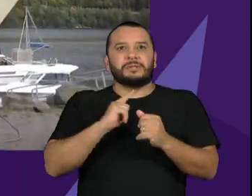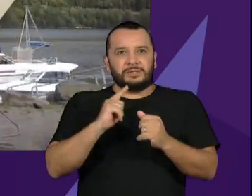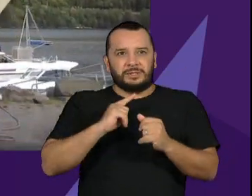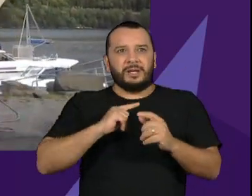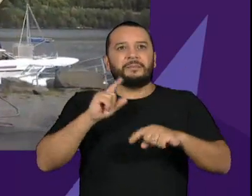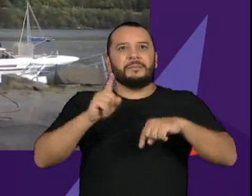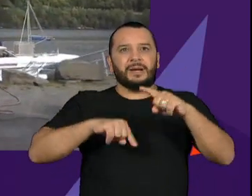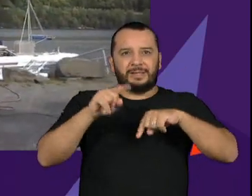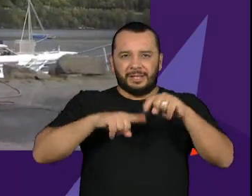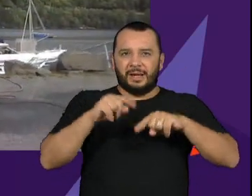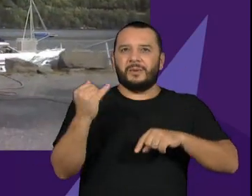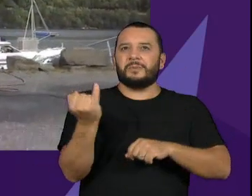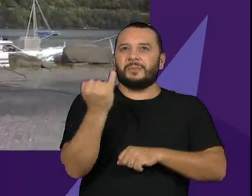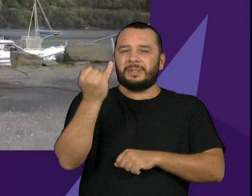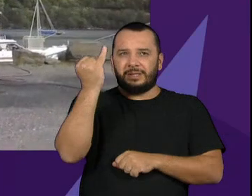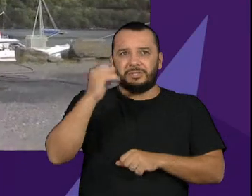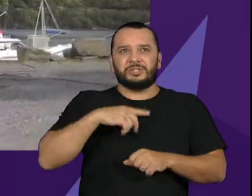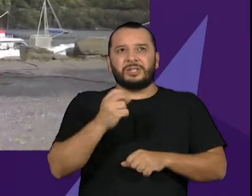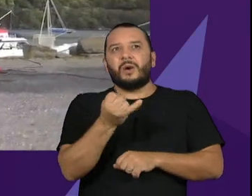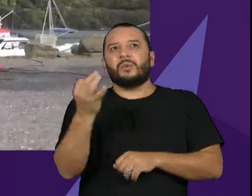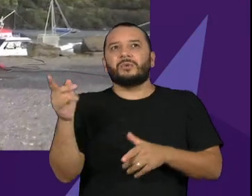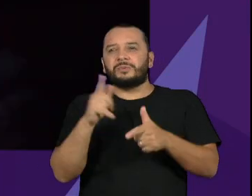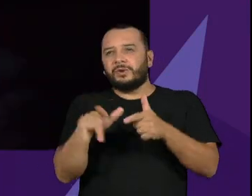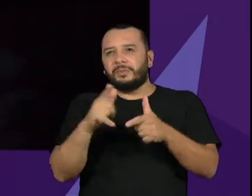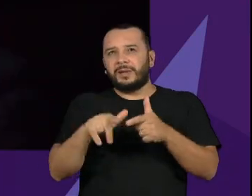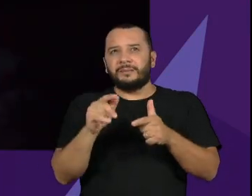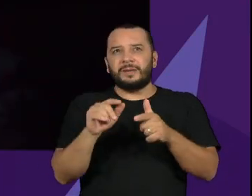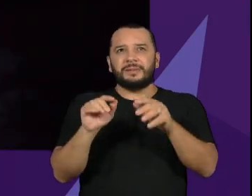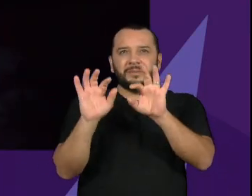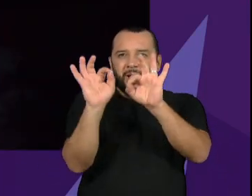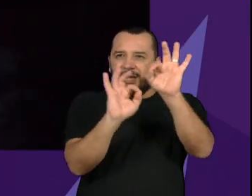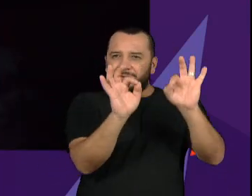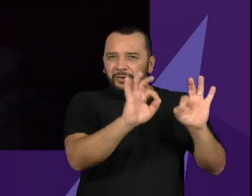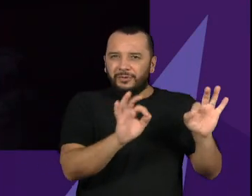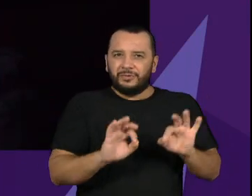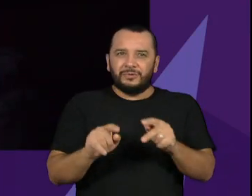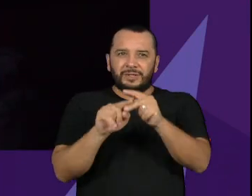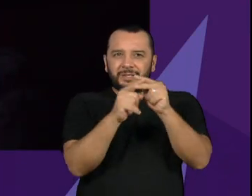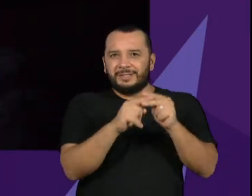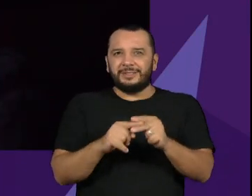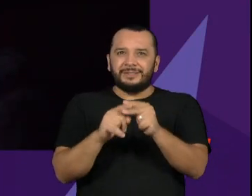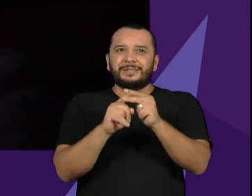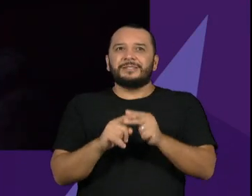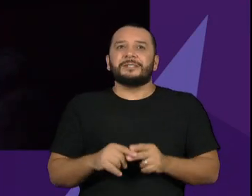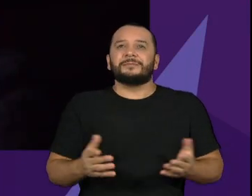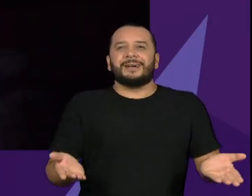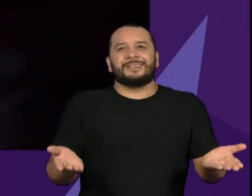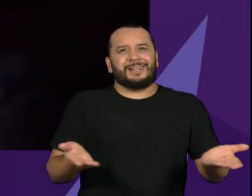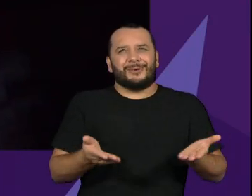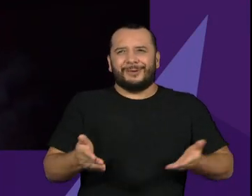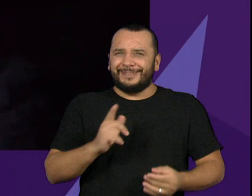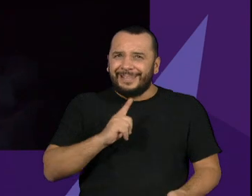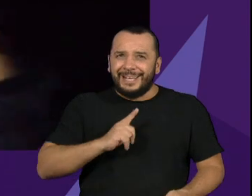importantes e alguns problemas para resolver. Tamara, você tem um barco?